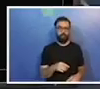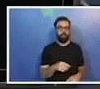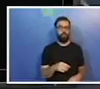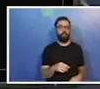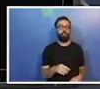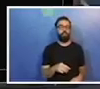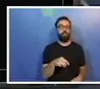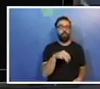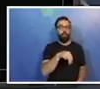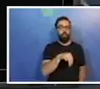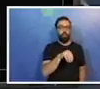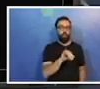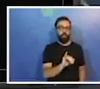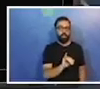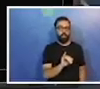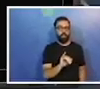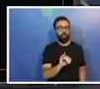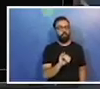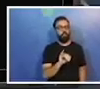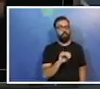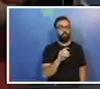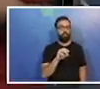perdendo nessa disputa por alimento.